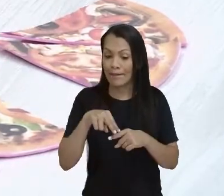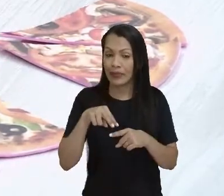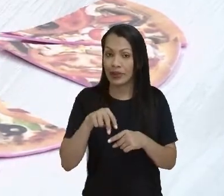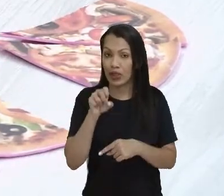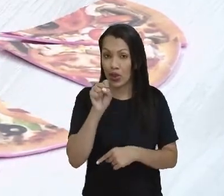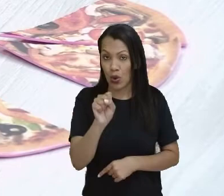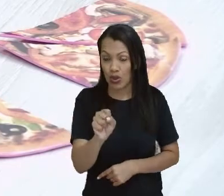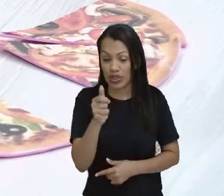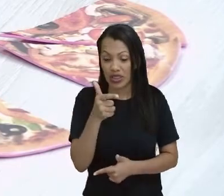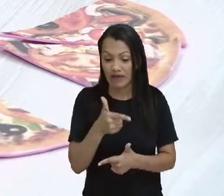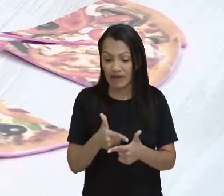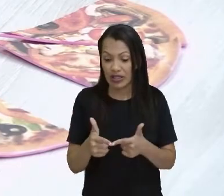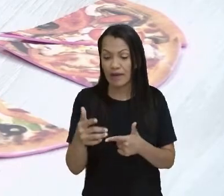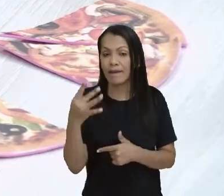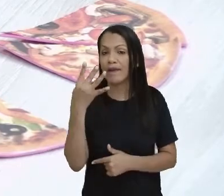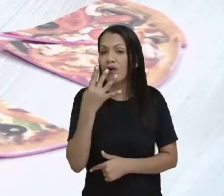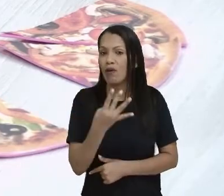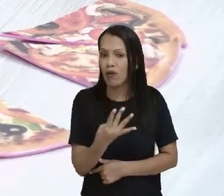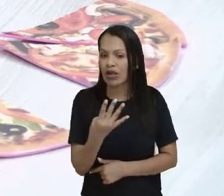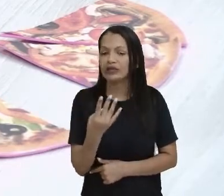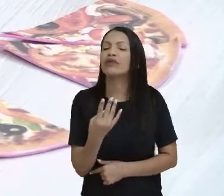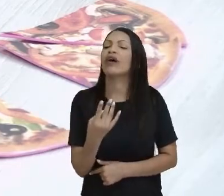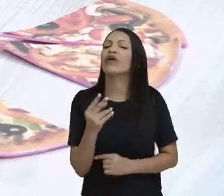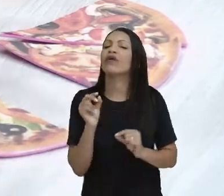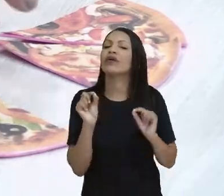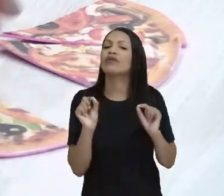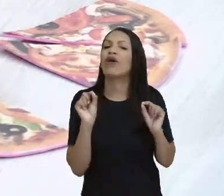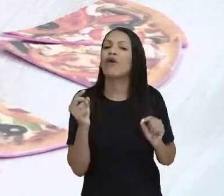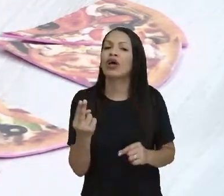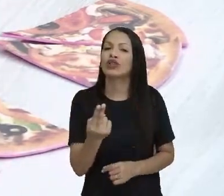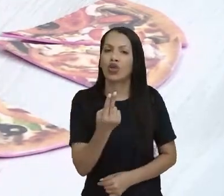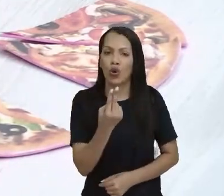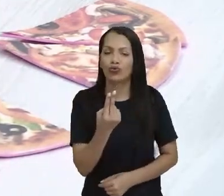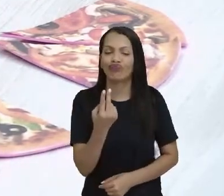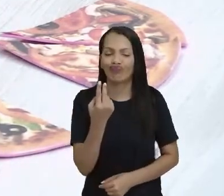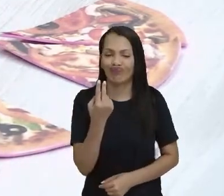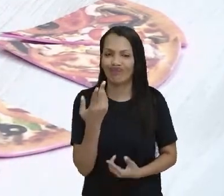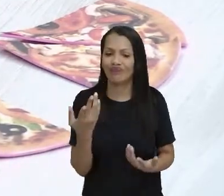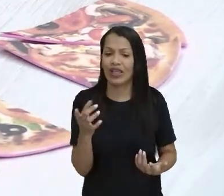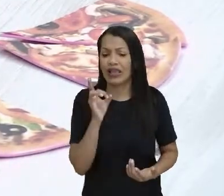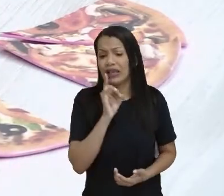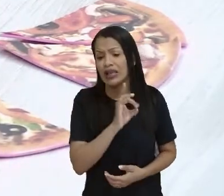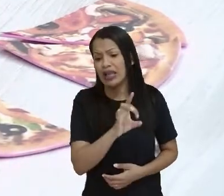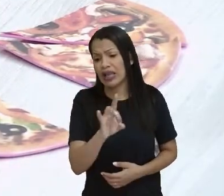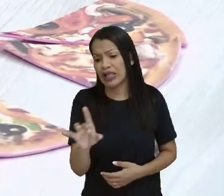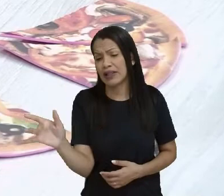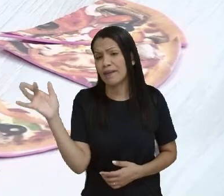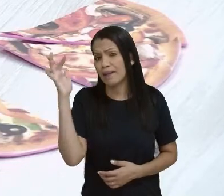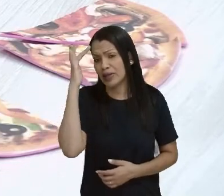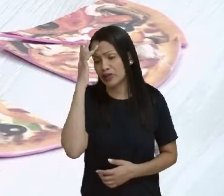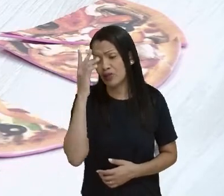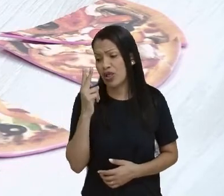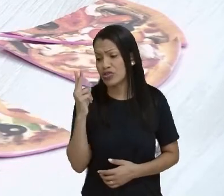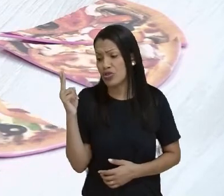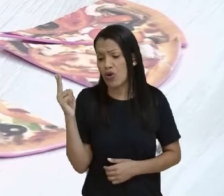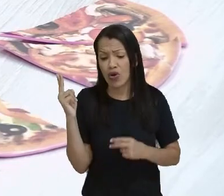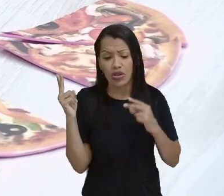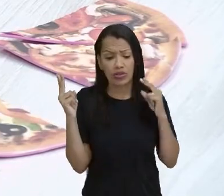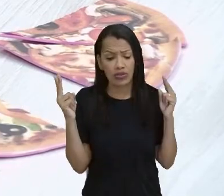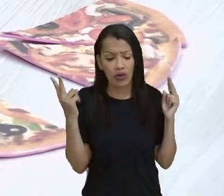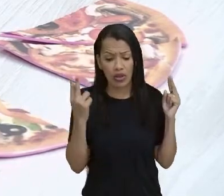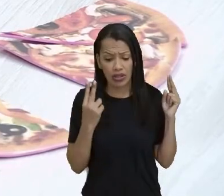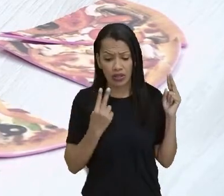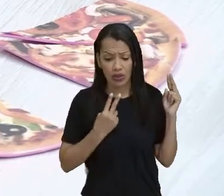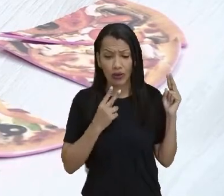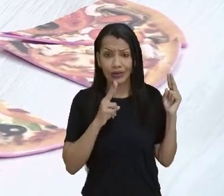por 4. E aí eu tenho essa divisão exata. Cada pessoa vai receber aqui uma parte.